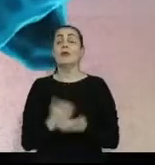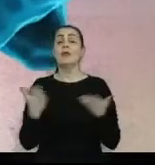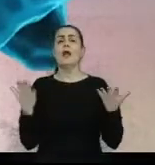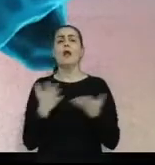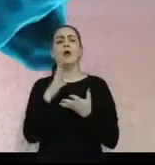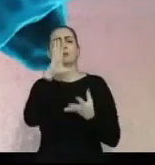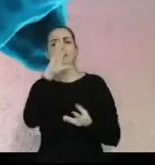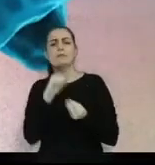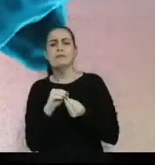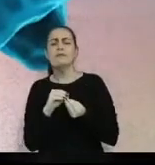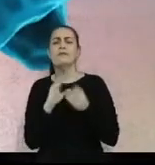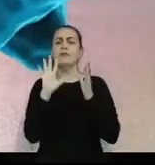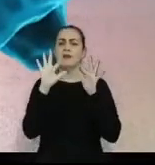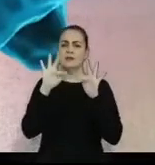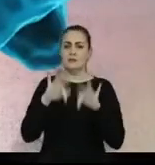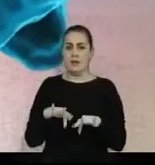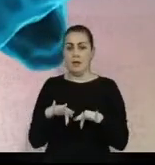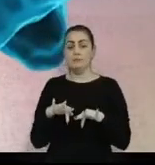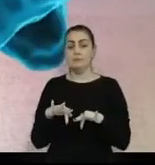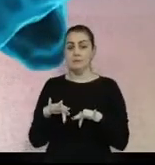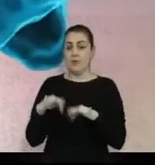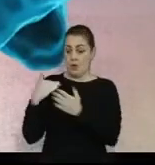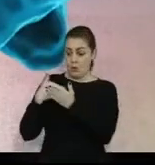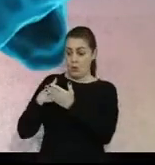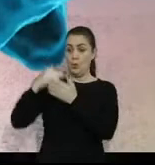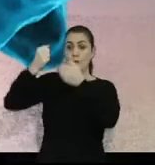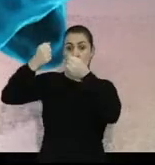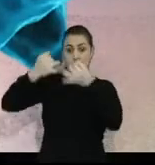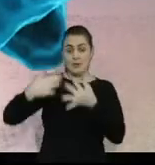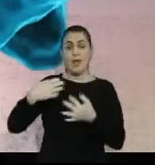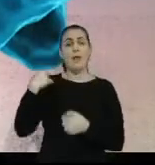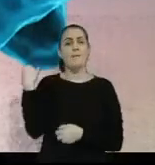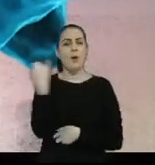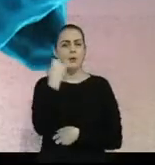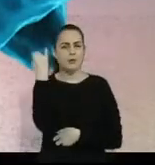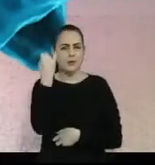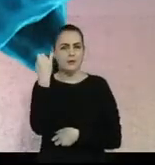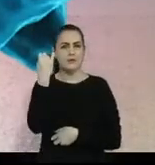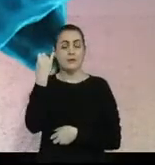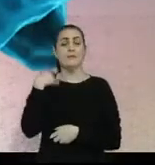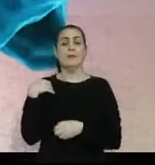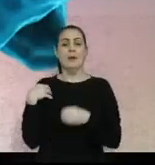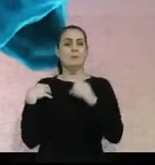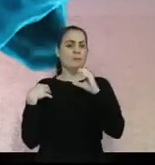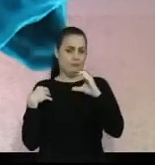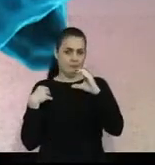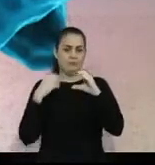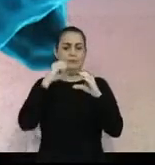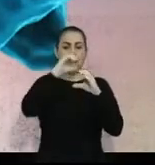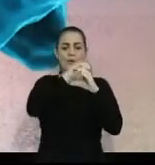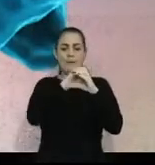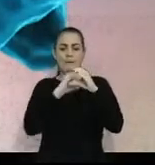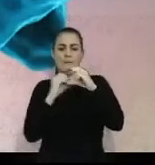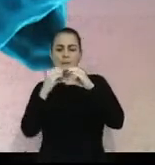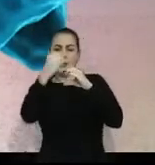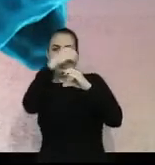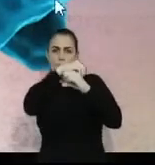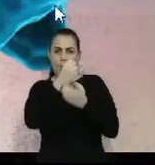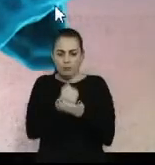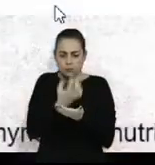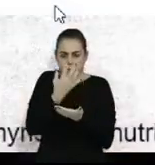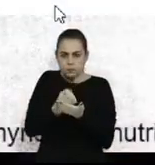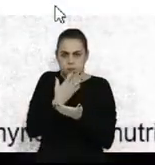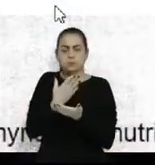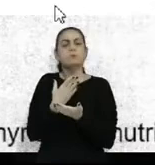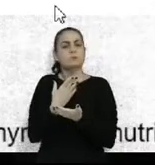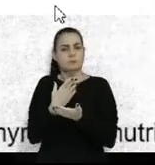importância que tinha a microbiota oral e que ela tinha essa relação com a microbiota intestinal, eu trouxe isso aqui. Mas, como eu falei, Mirella já falou muito bem sobre o intestino